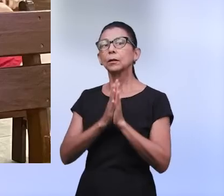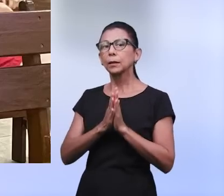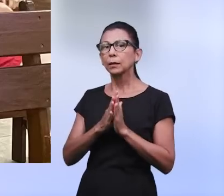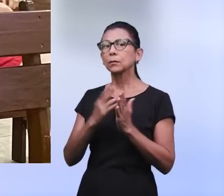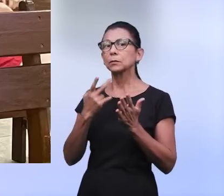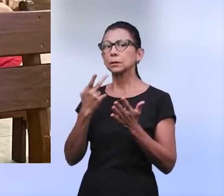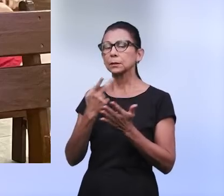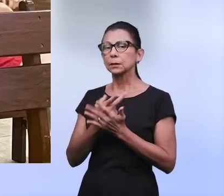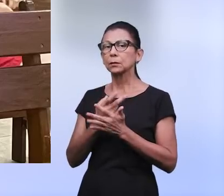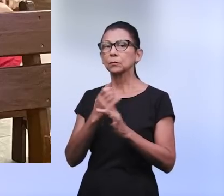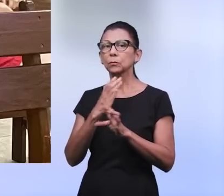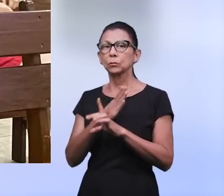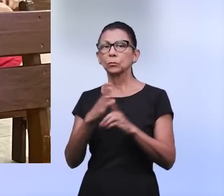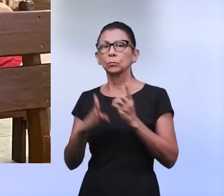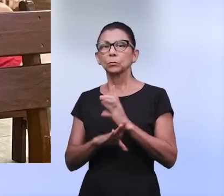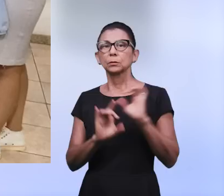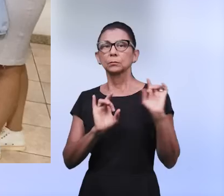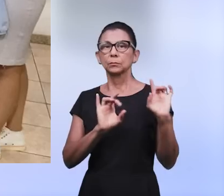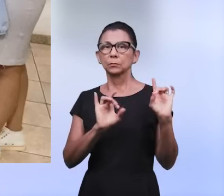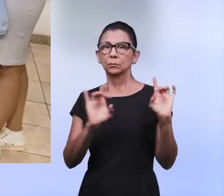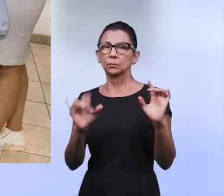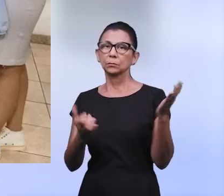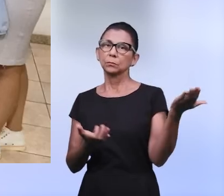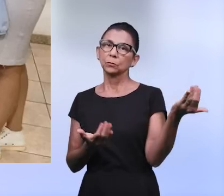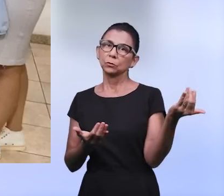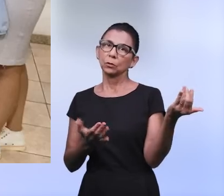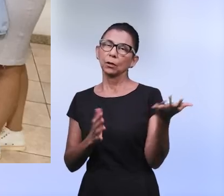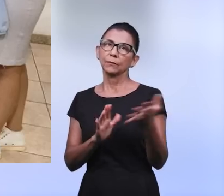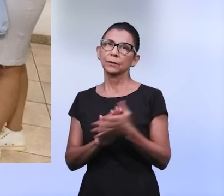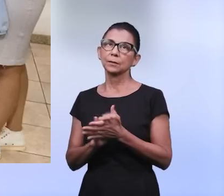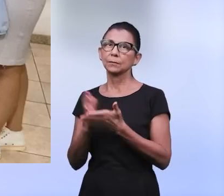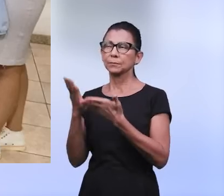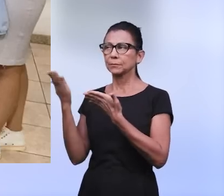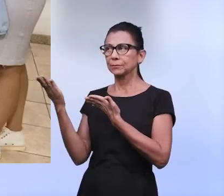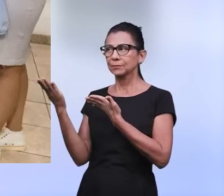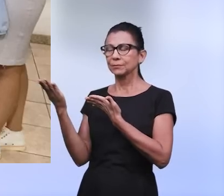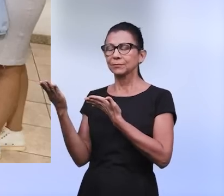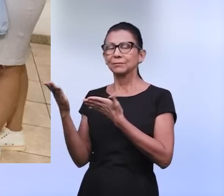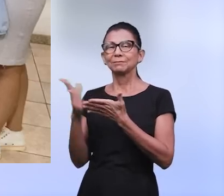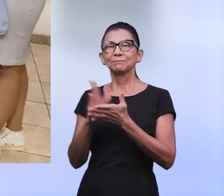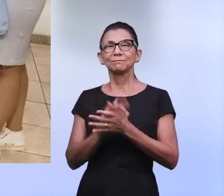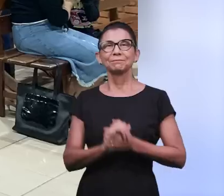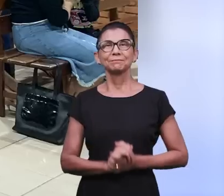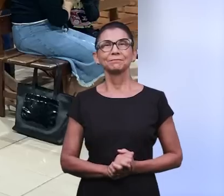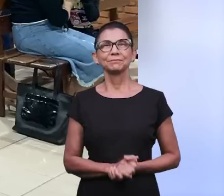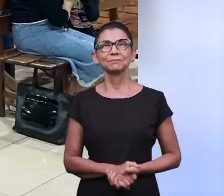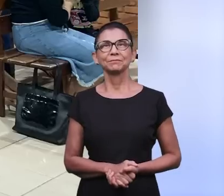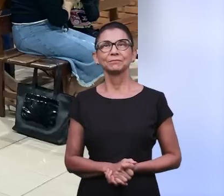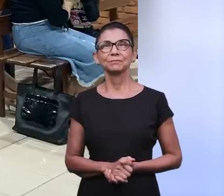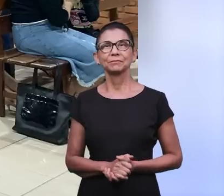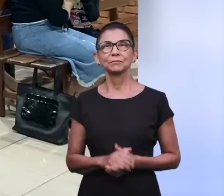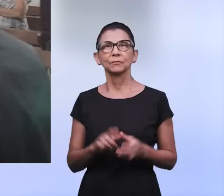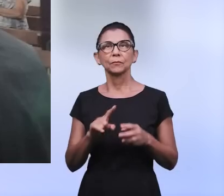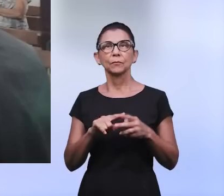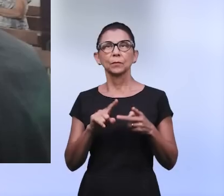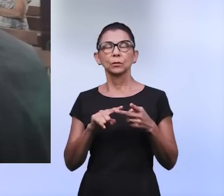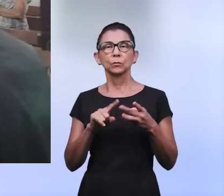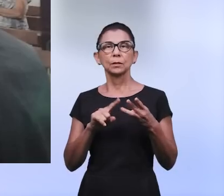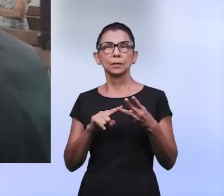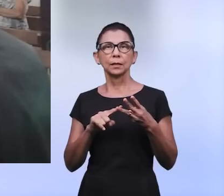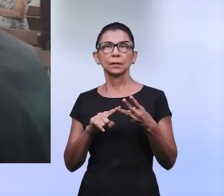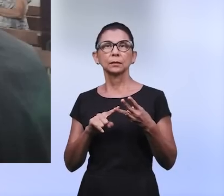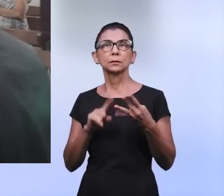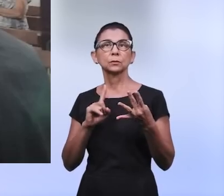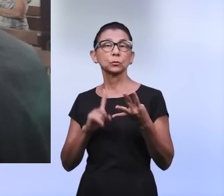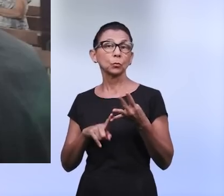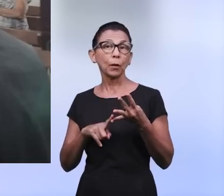cultos especiais de jovens, onde compartilhamos aqui as fotos das igrejas de Vila Maria, Vila Coringa e